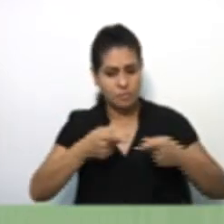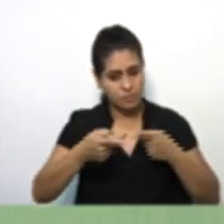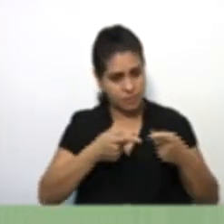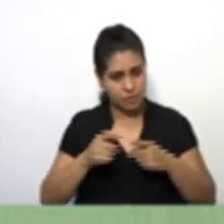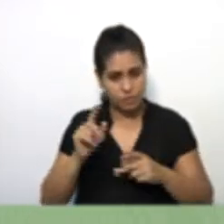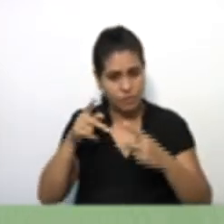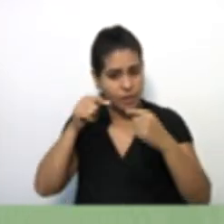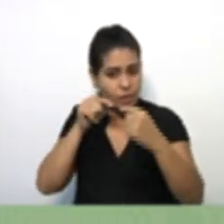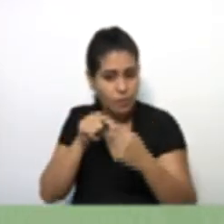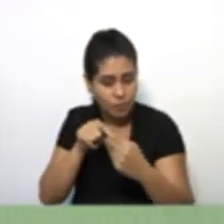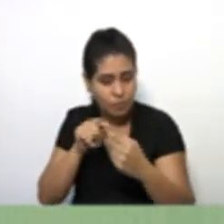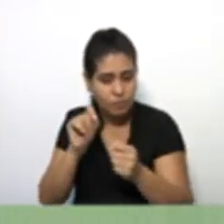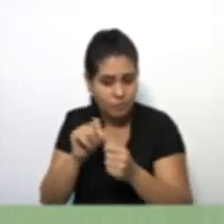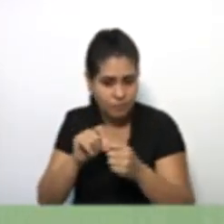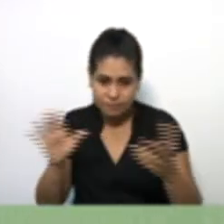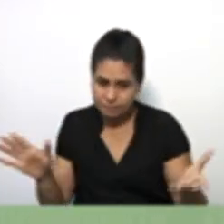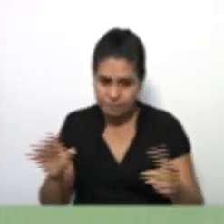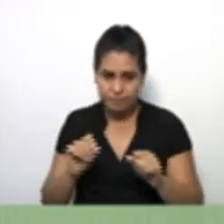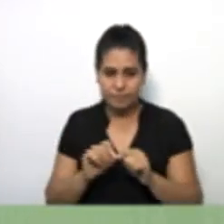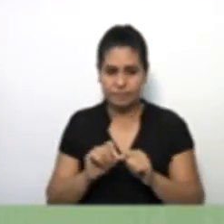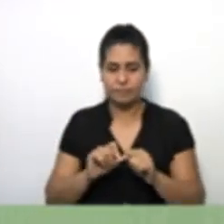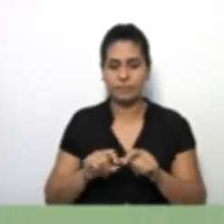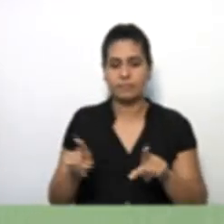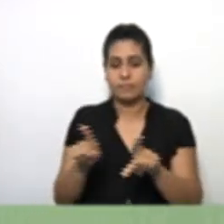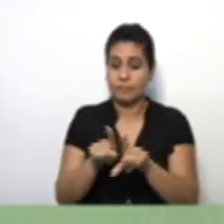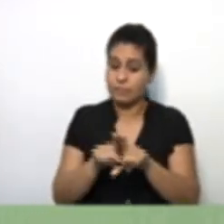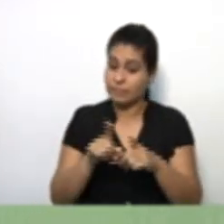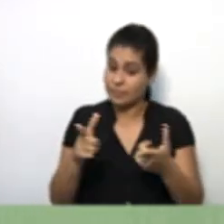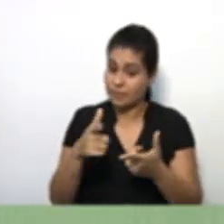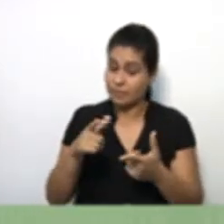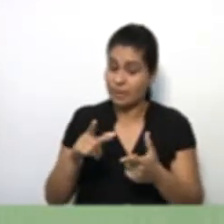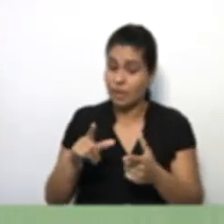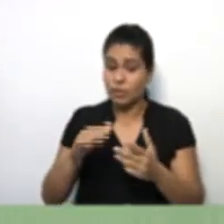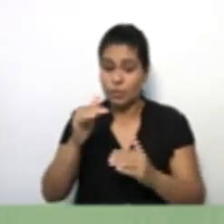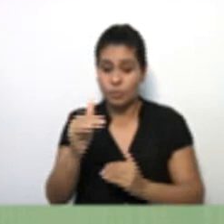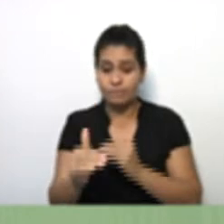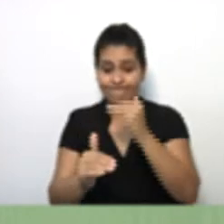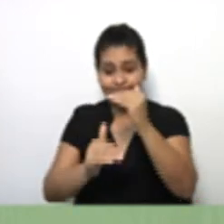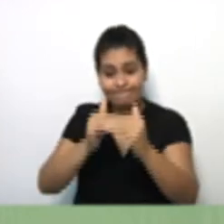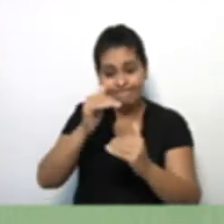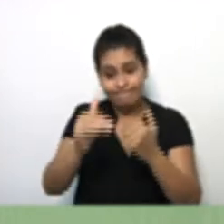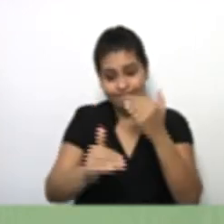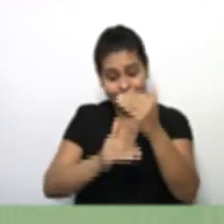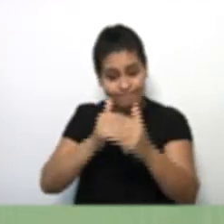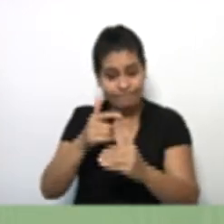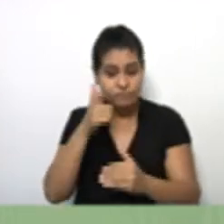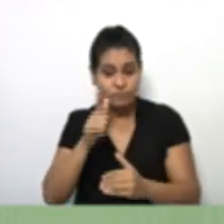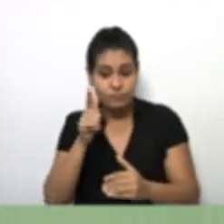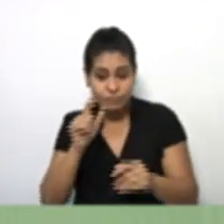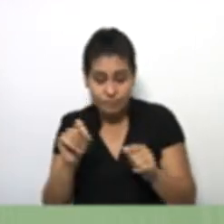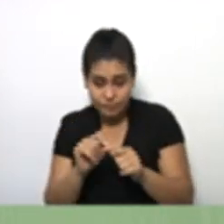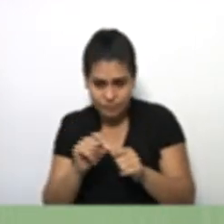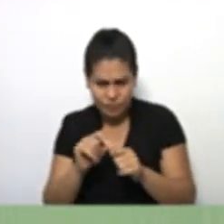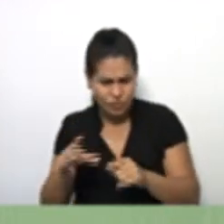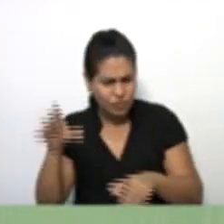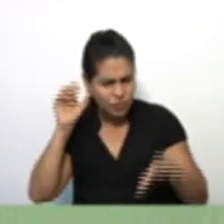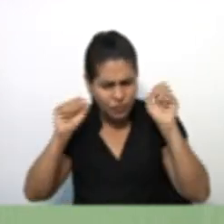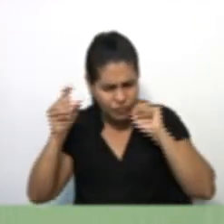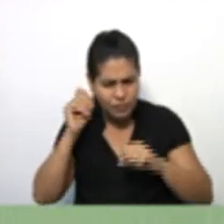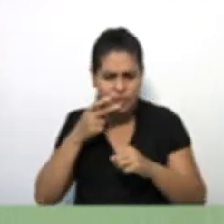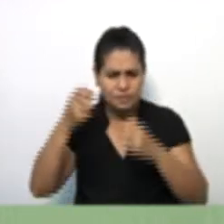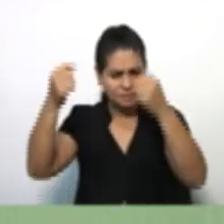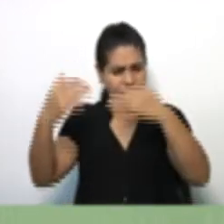nos planos produzidos, né? Mas sim o quê? No processo de construí-los. Você já deve ter ouvido